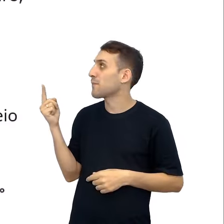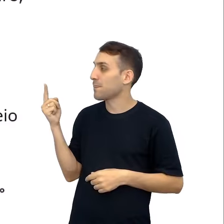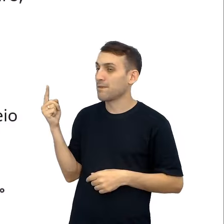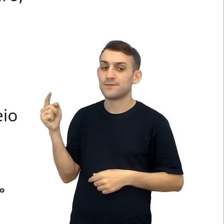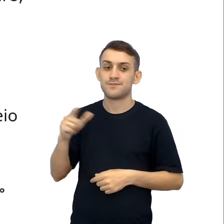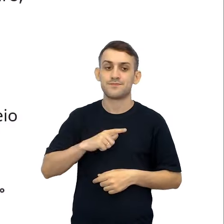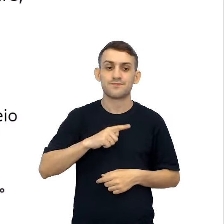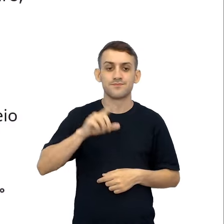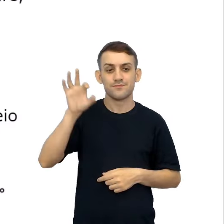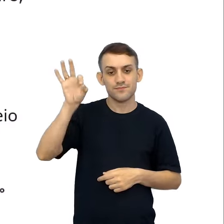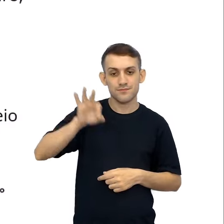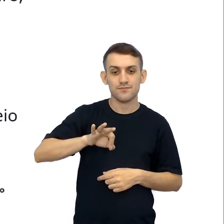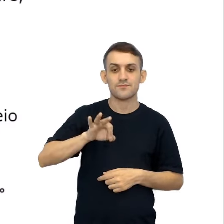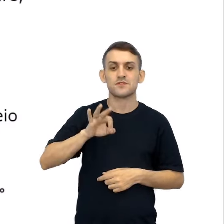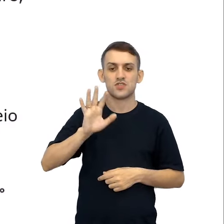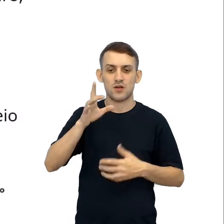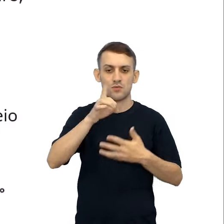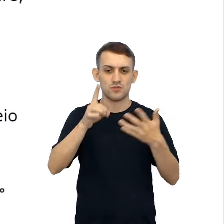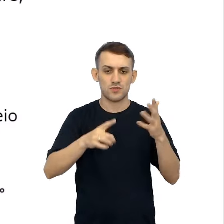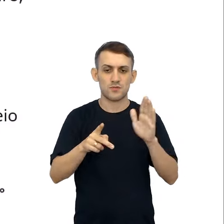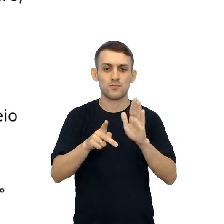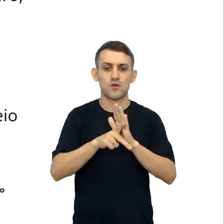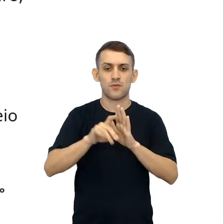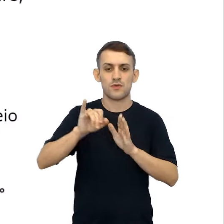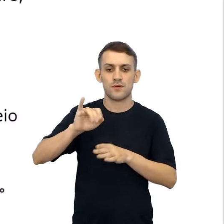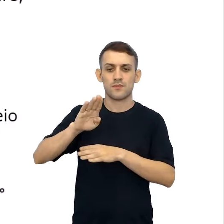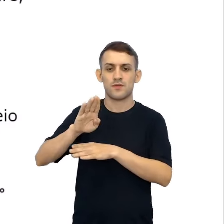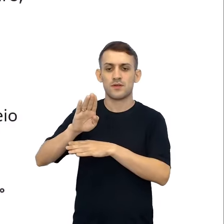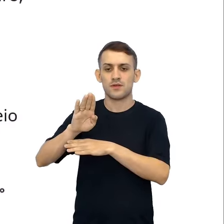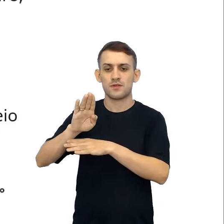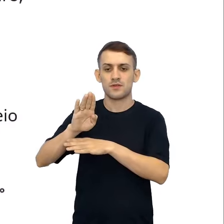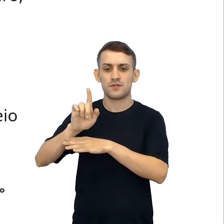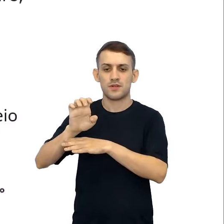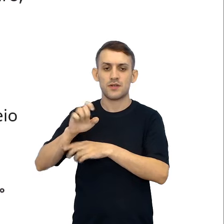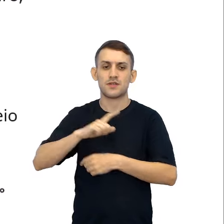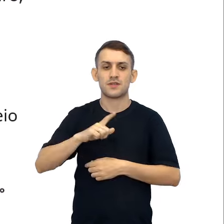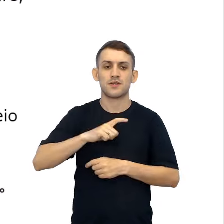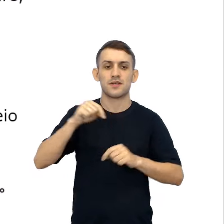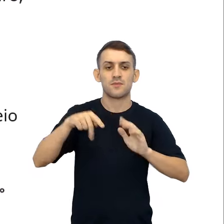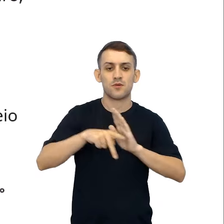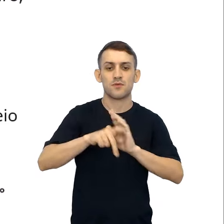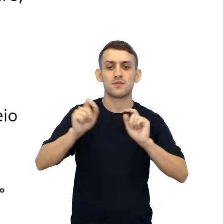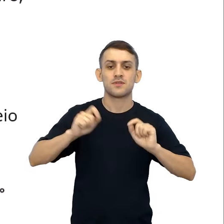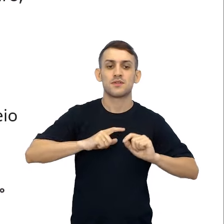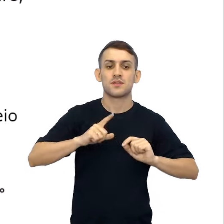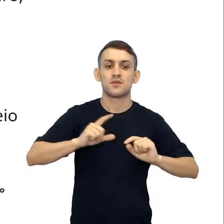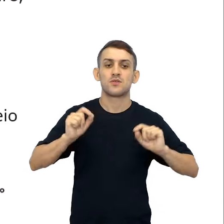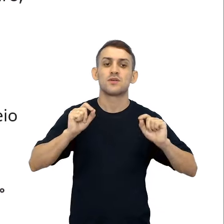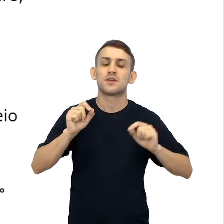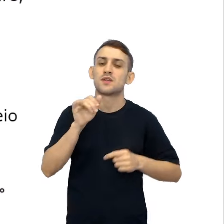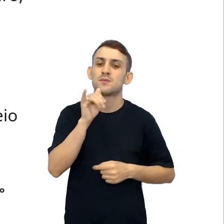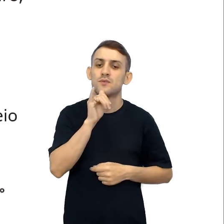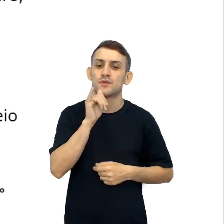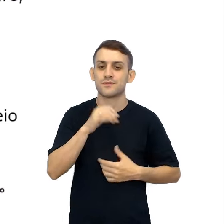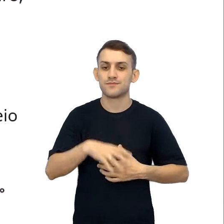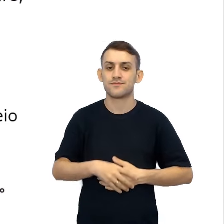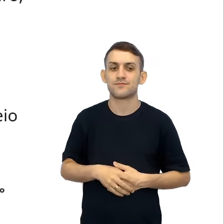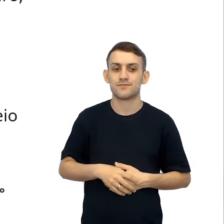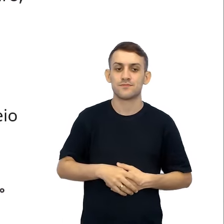termos percentuais, conforme os dados apresentados pelo IBGE Educa, os biomas brasileiros se constituem da seguinte